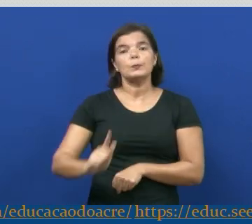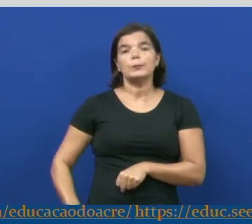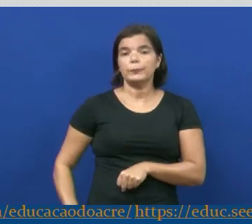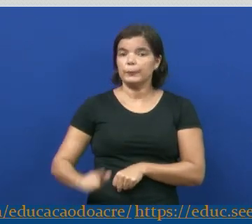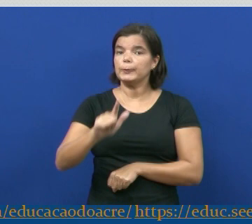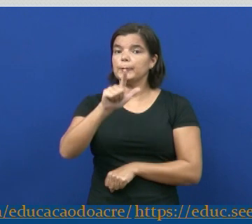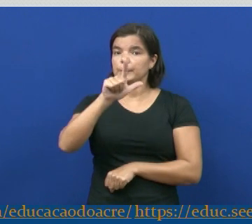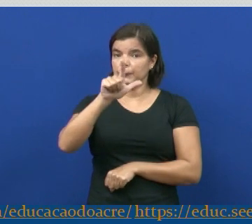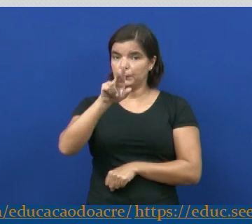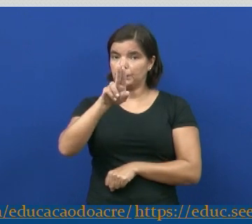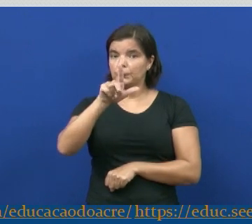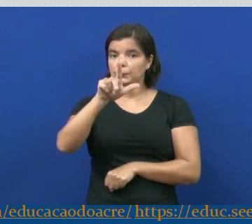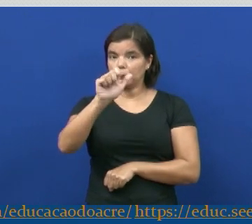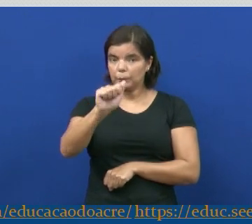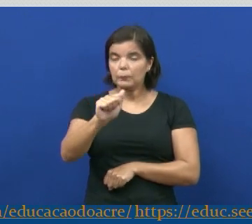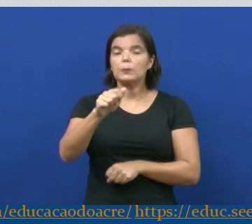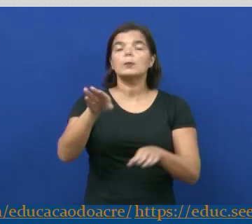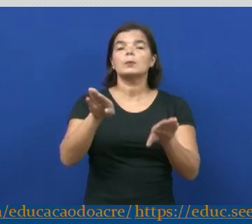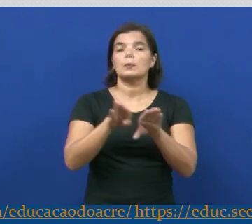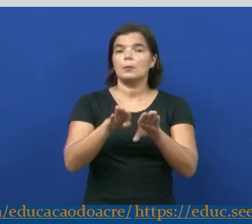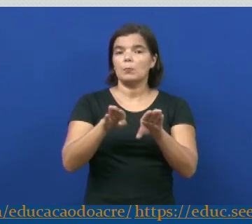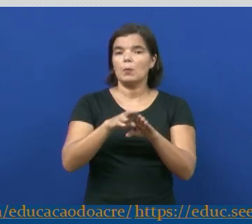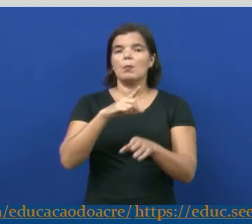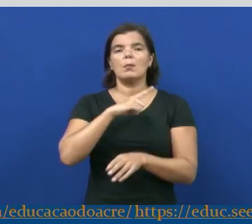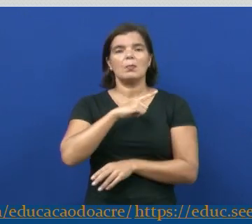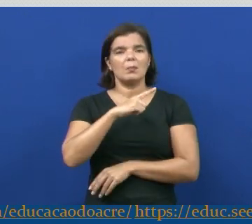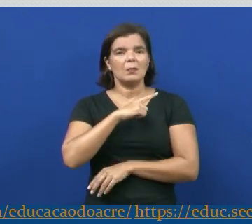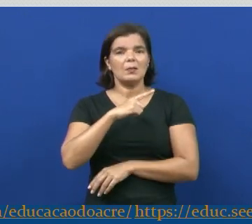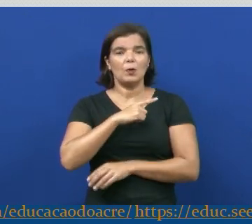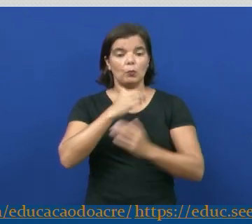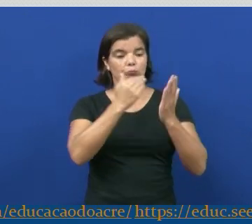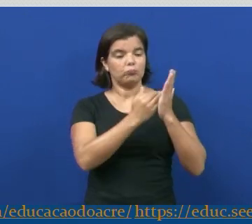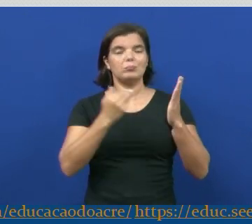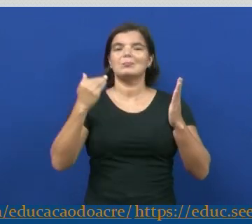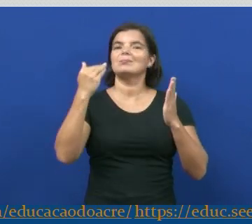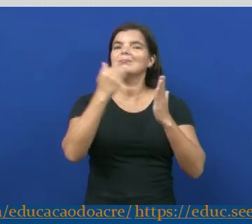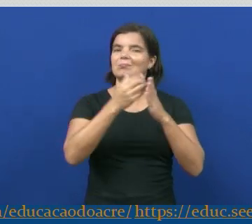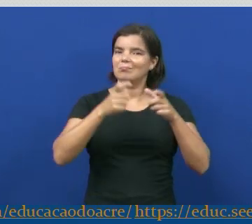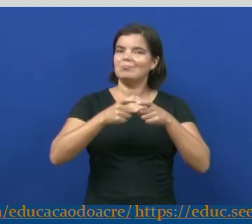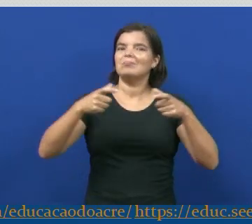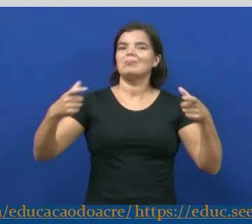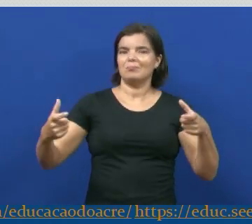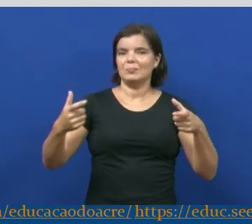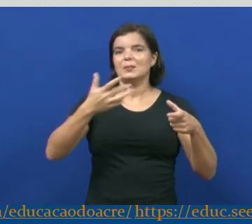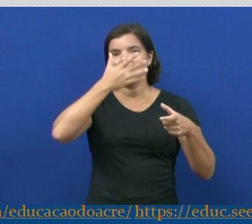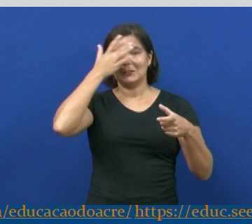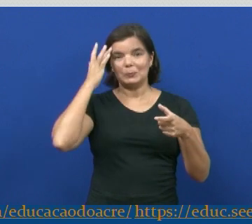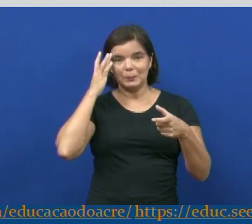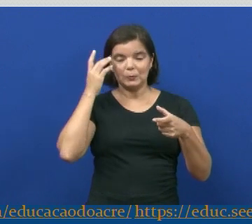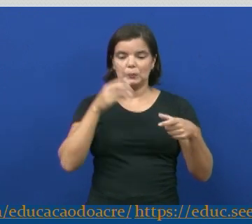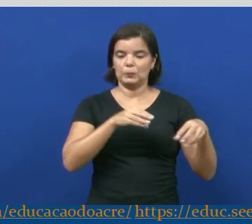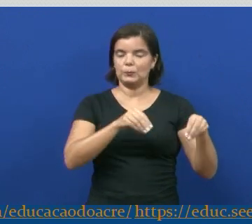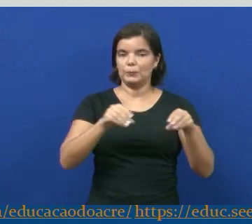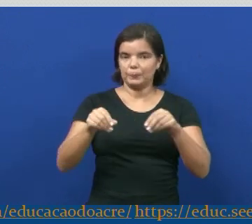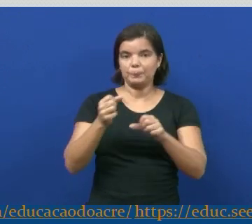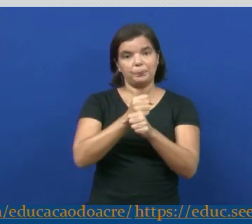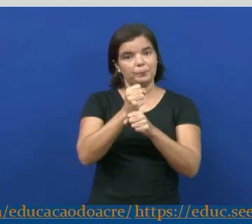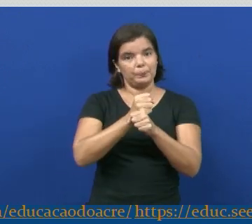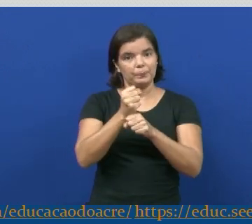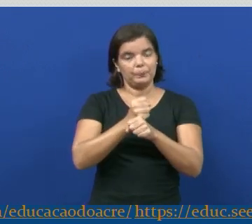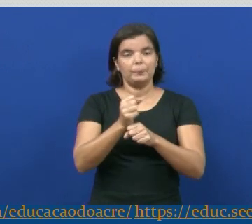Lula, onde foi, né? Teve-se um número maior, né? De assentamentos por